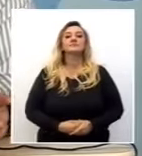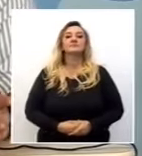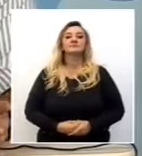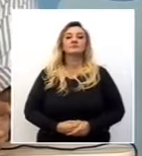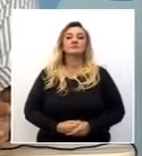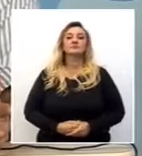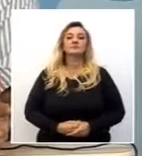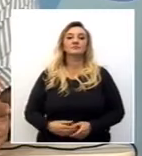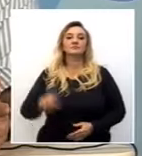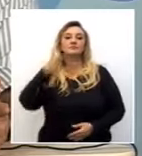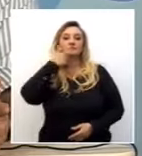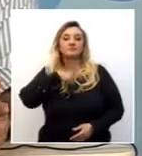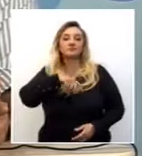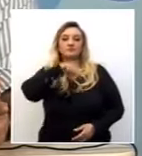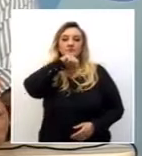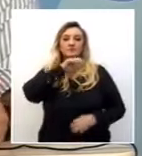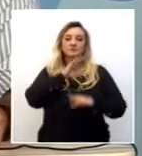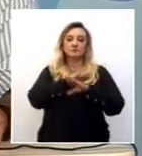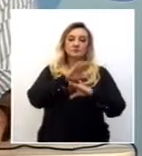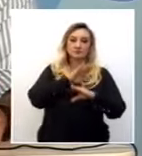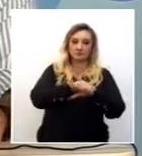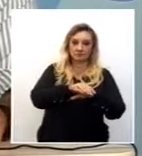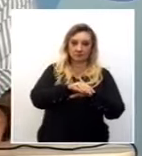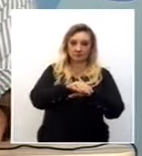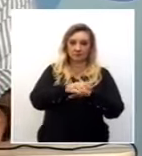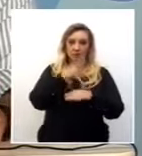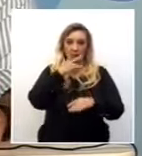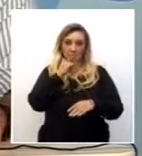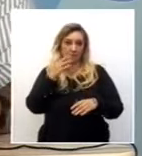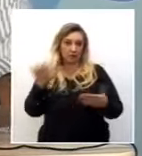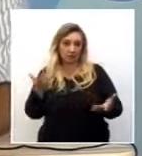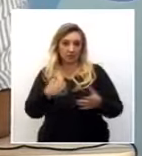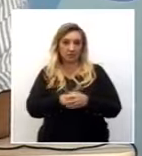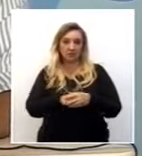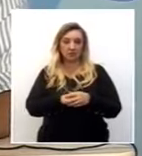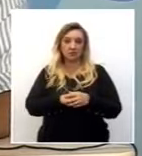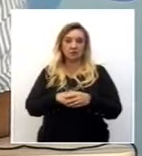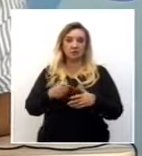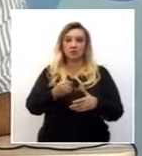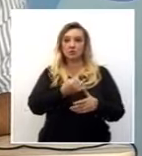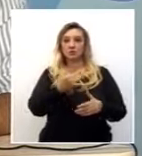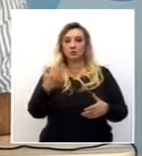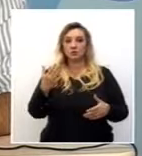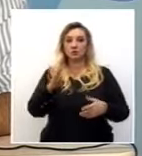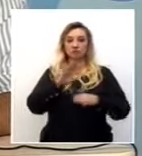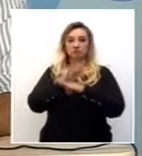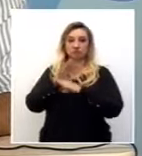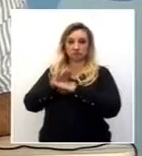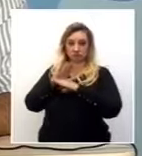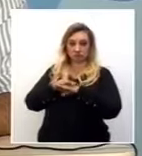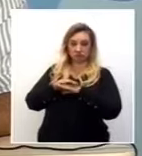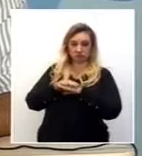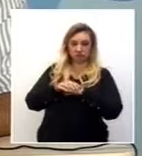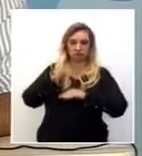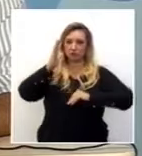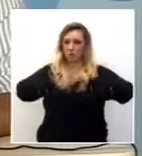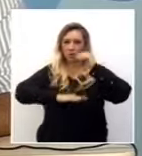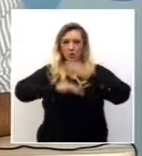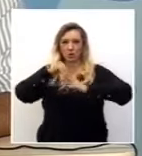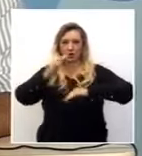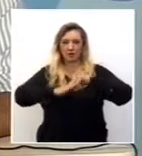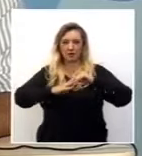poder ajudar a mãe dentro da casa, para poder ajudar o pai. Muitos estão ajudando, estão fazendo